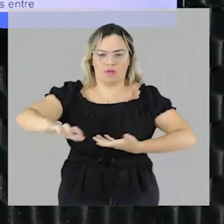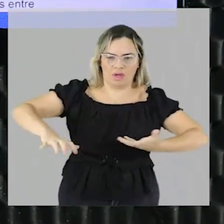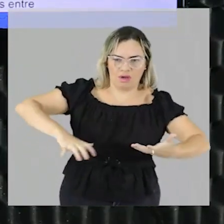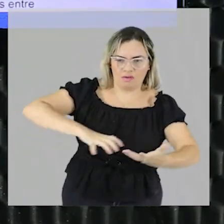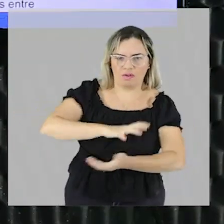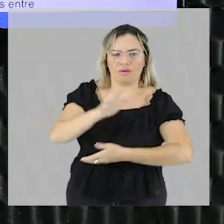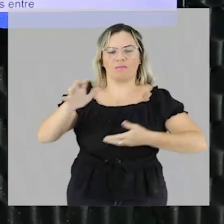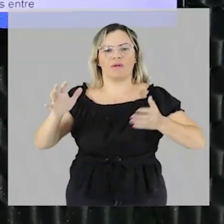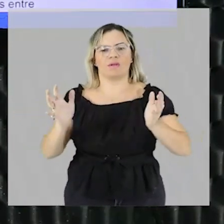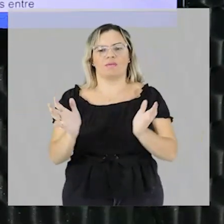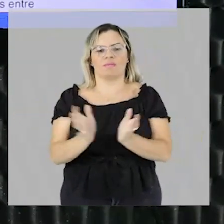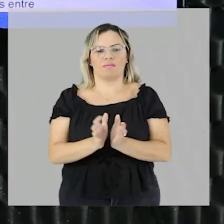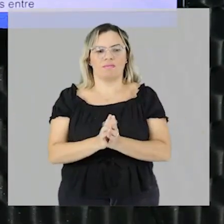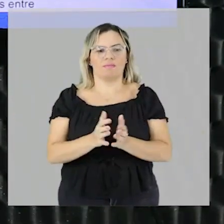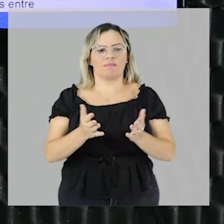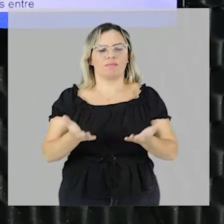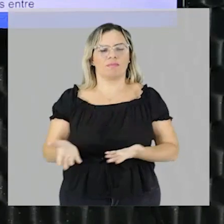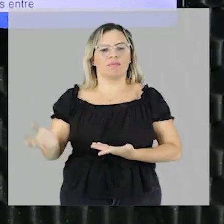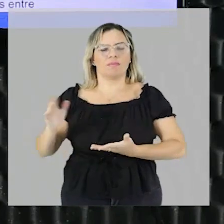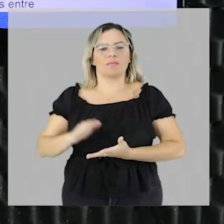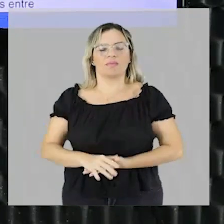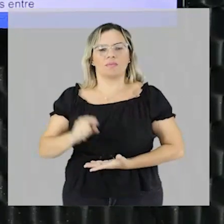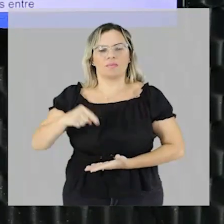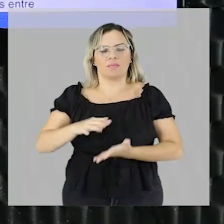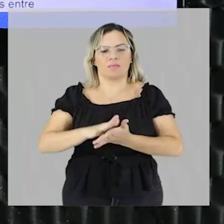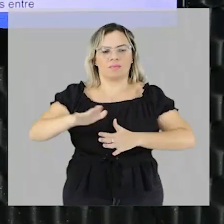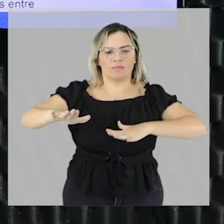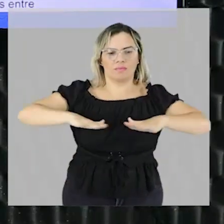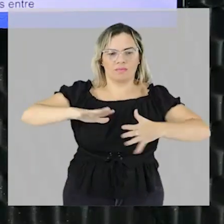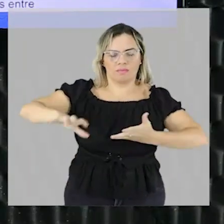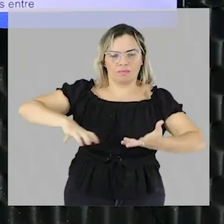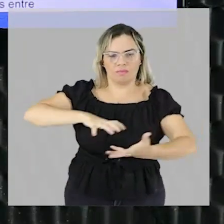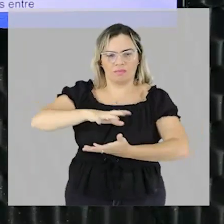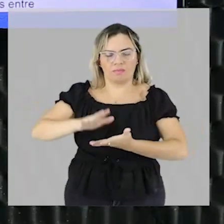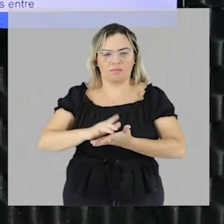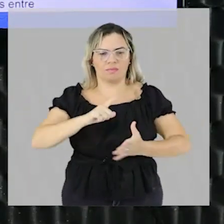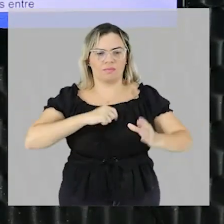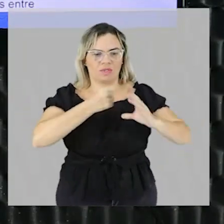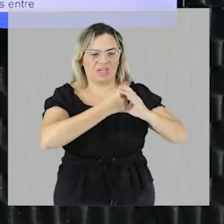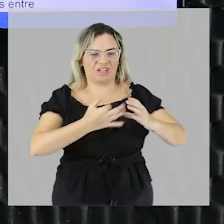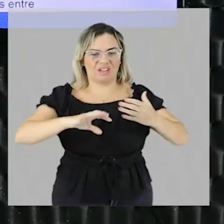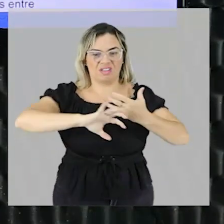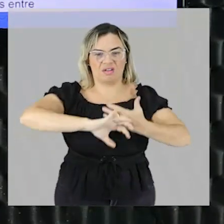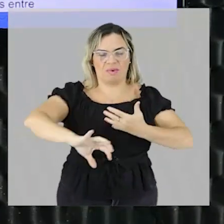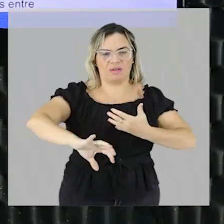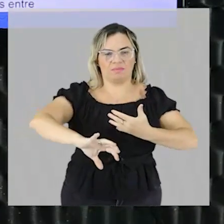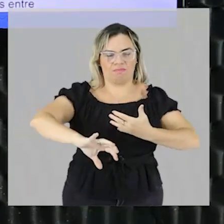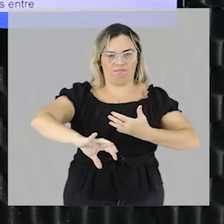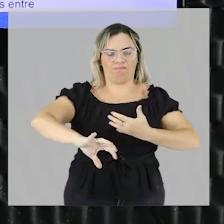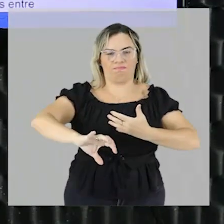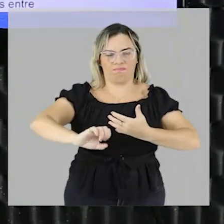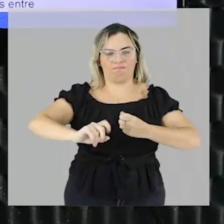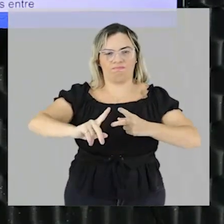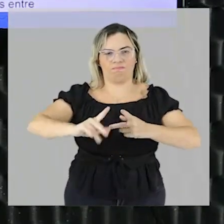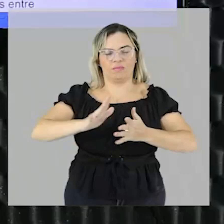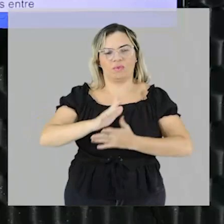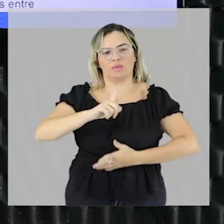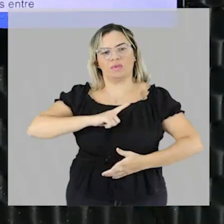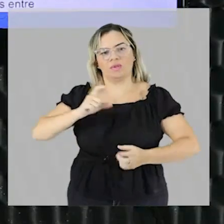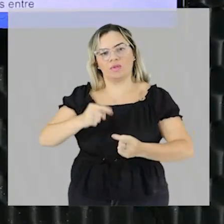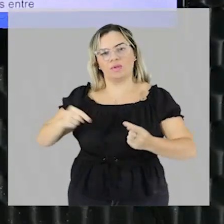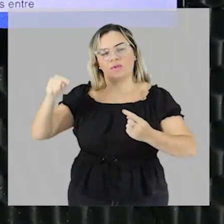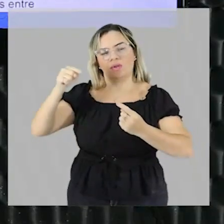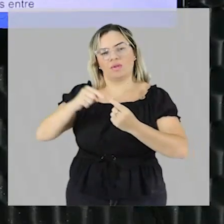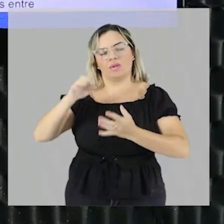Pernambucana, de 1817, que foi um movimento, inclusive, de caráter separatista, que tinha o objetivo,